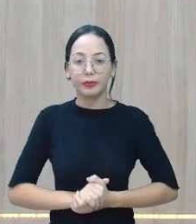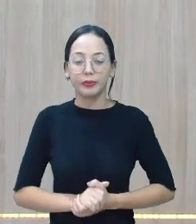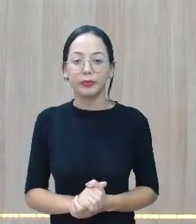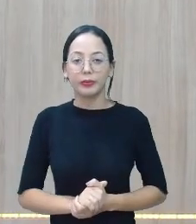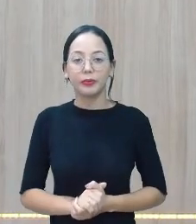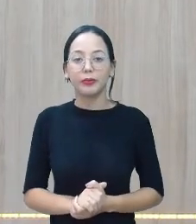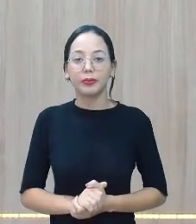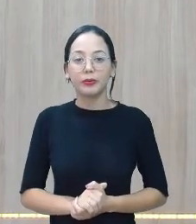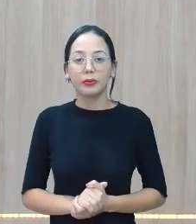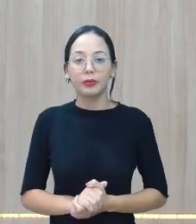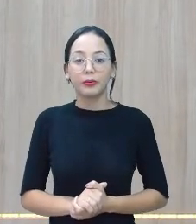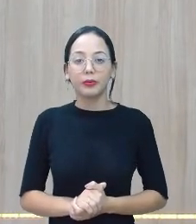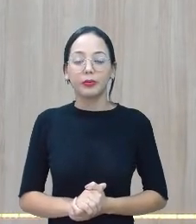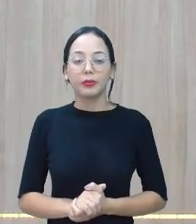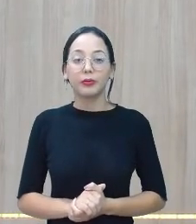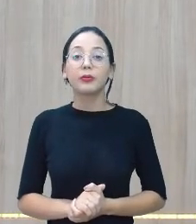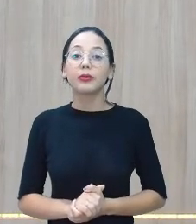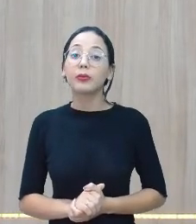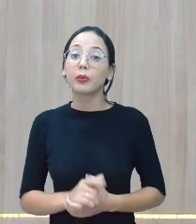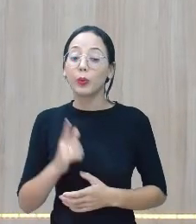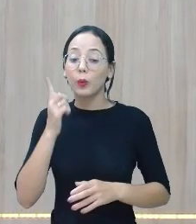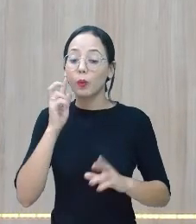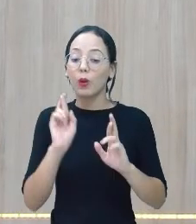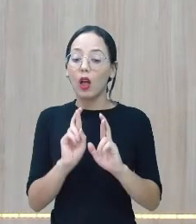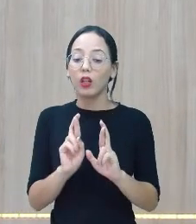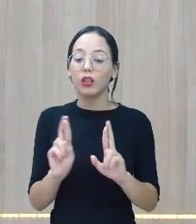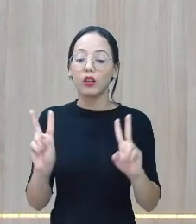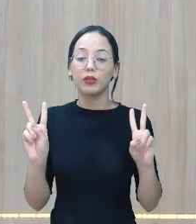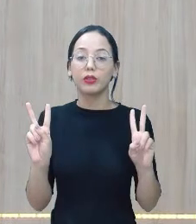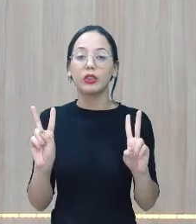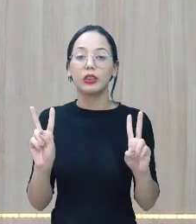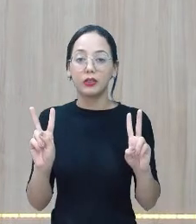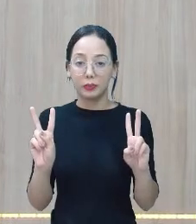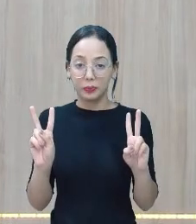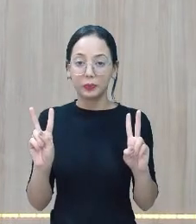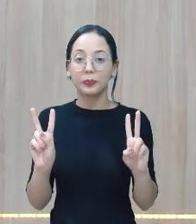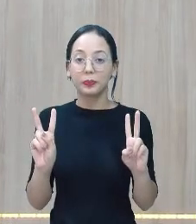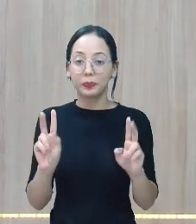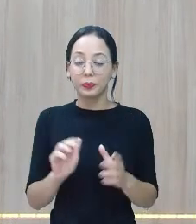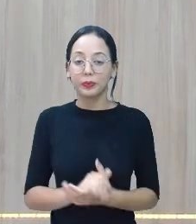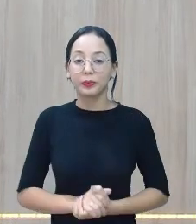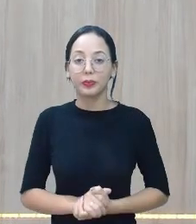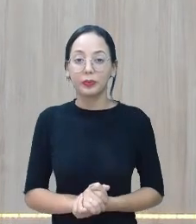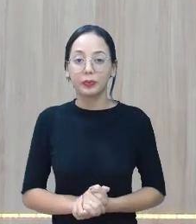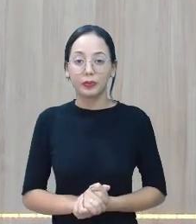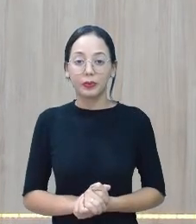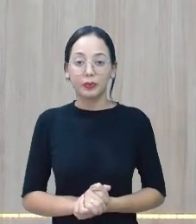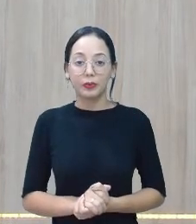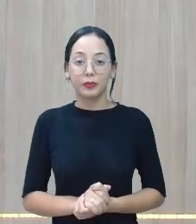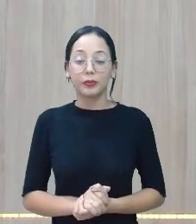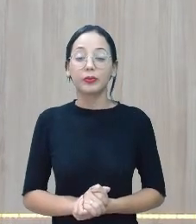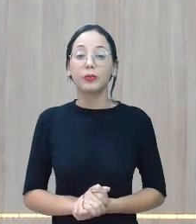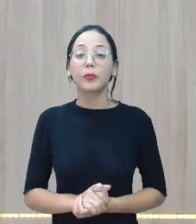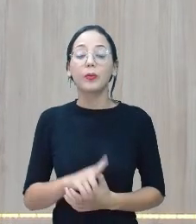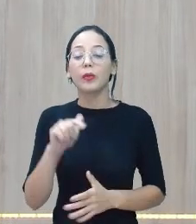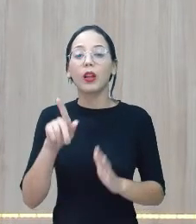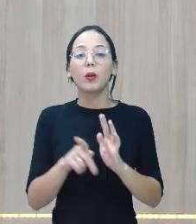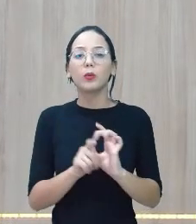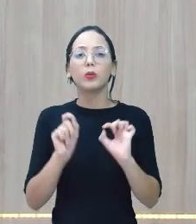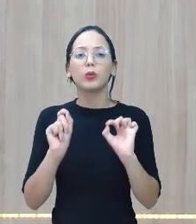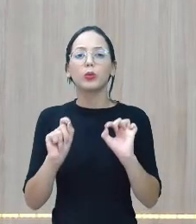seminário, Dona Glória. Veja a diferença. E aí onde está, não é? O